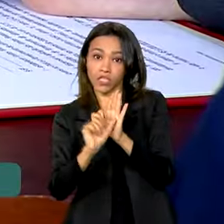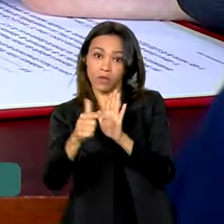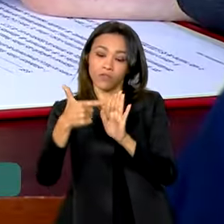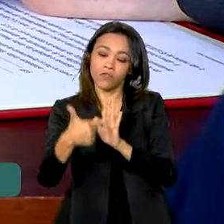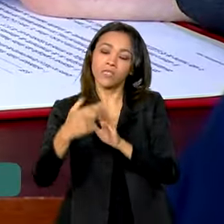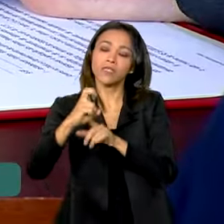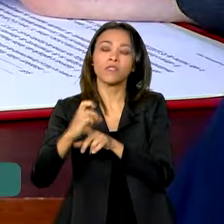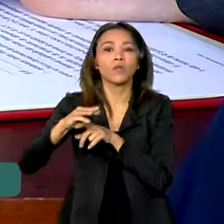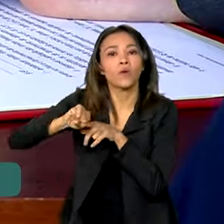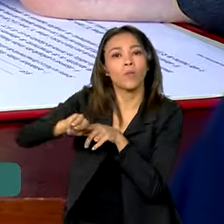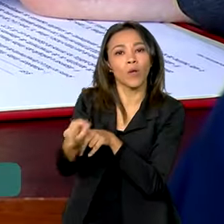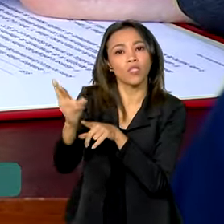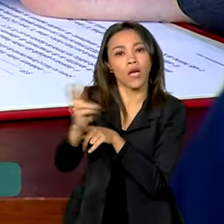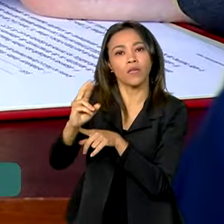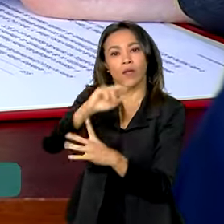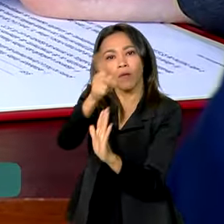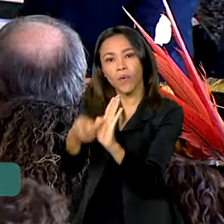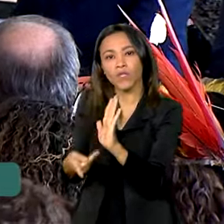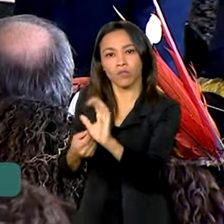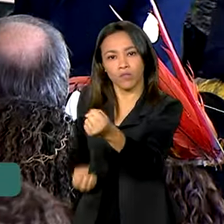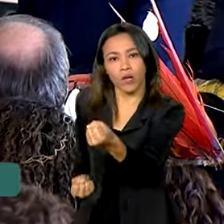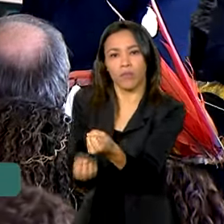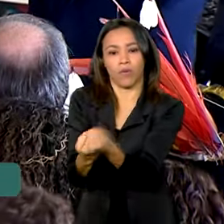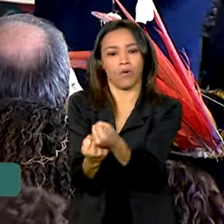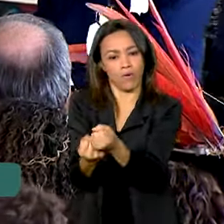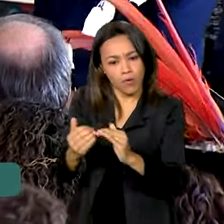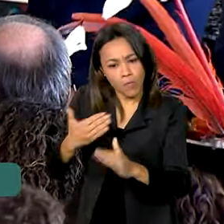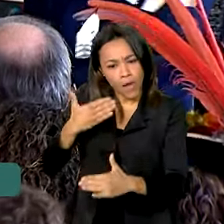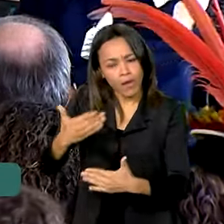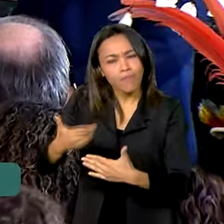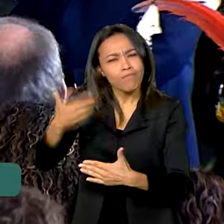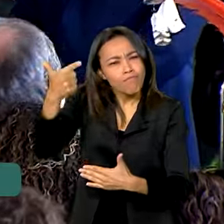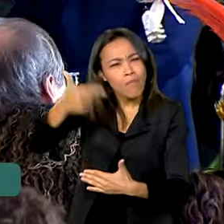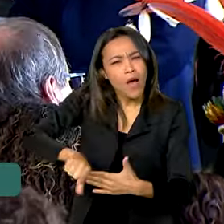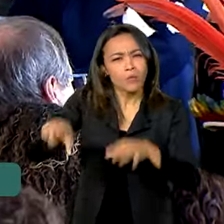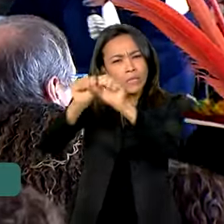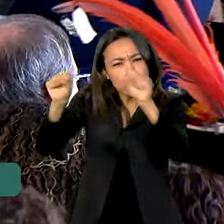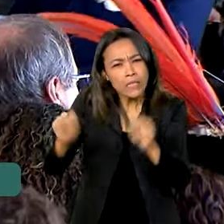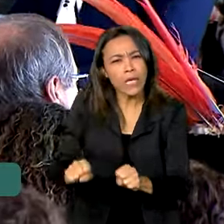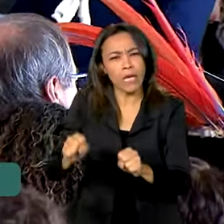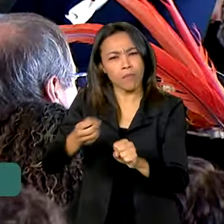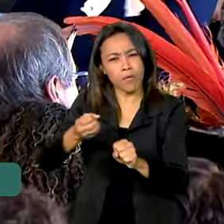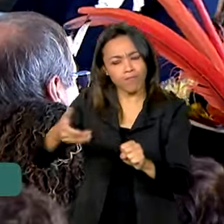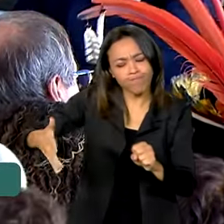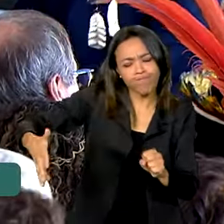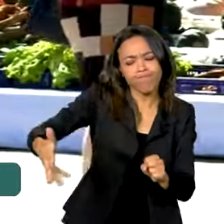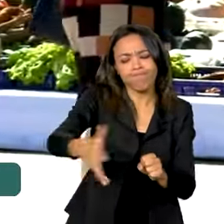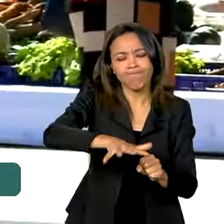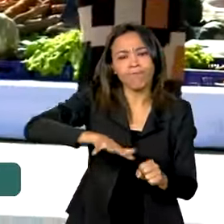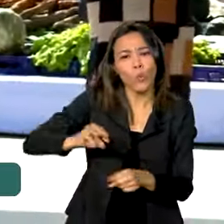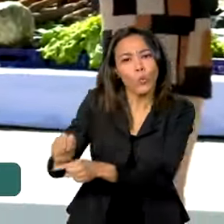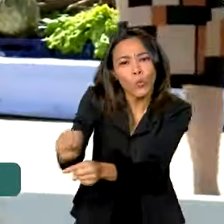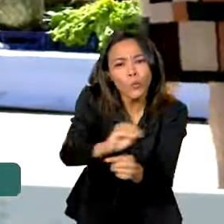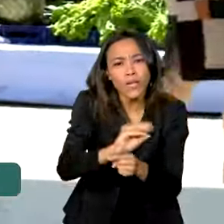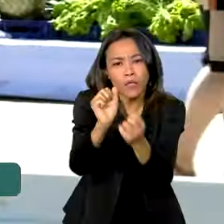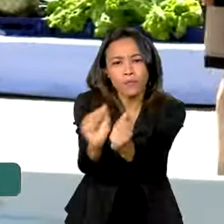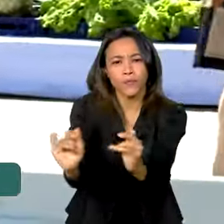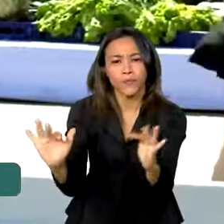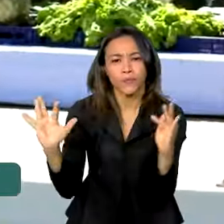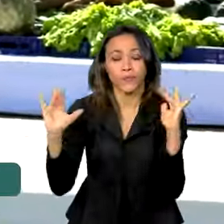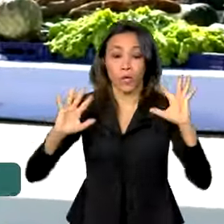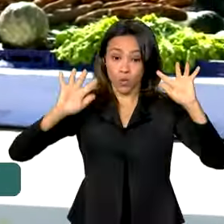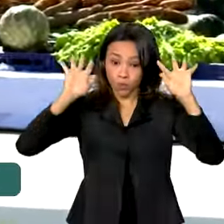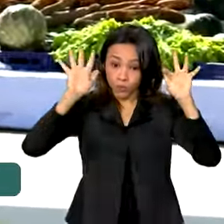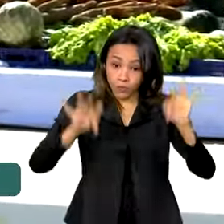reais para projetos de fortalecimento e ampliação de sistemas de produção agroecológica. Ao final do evento,